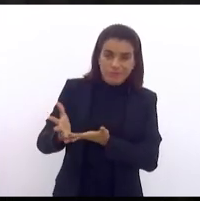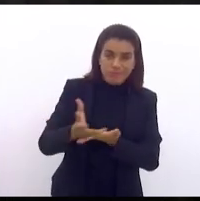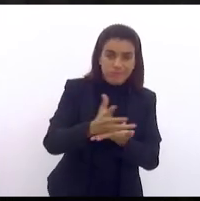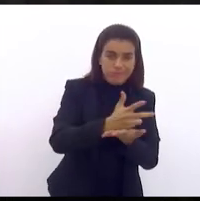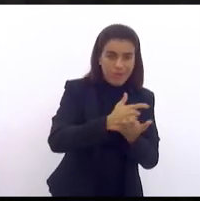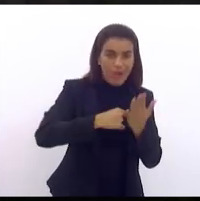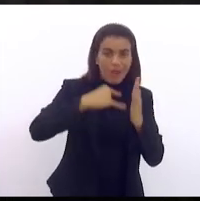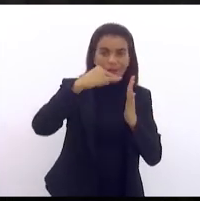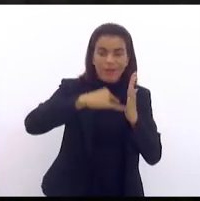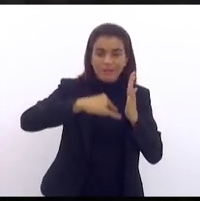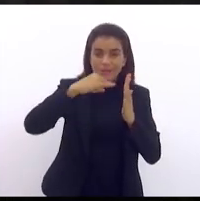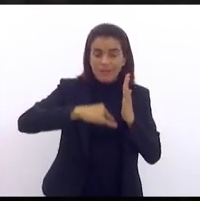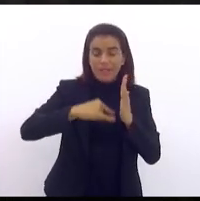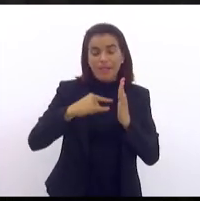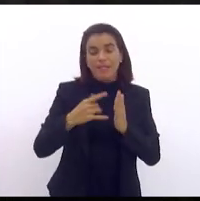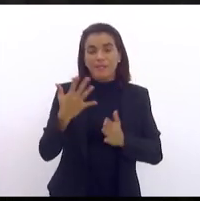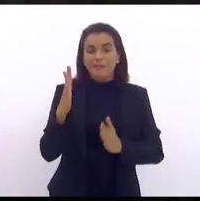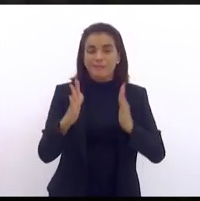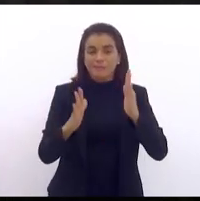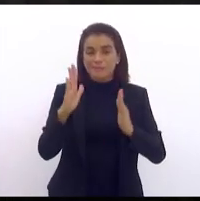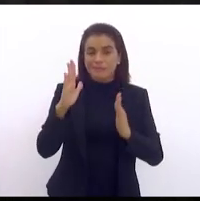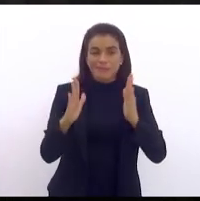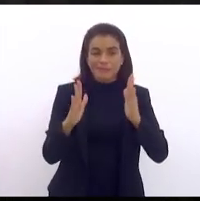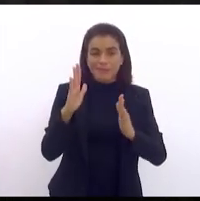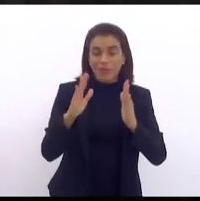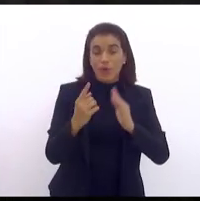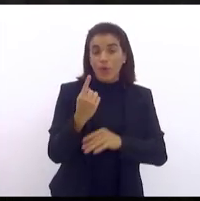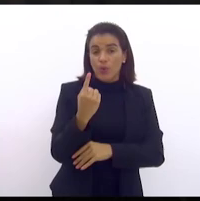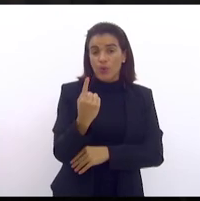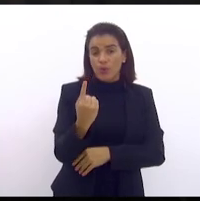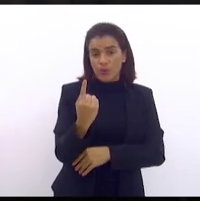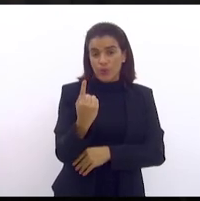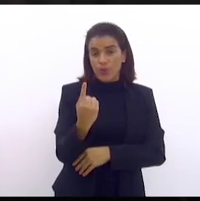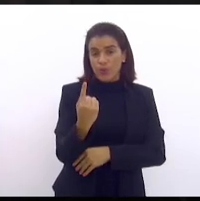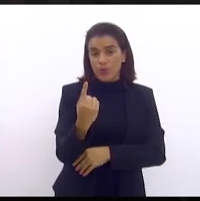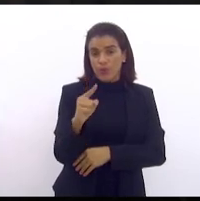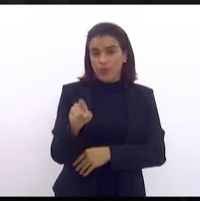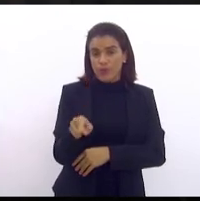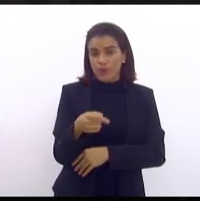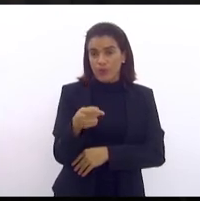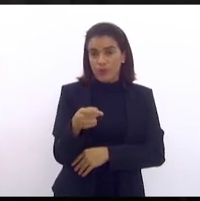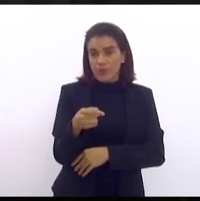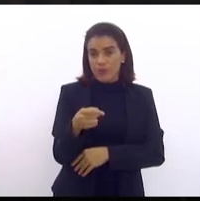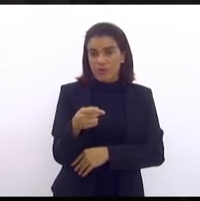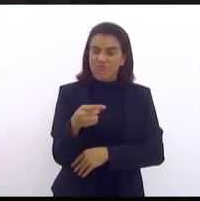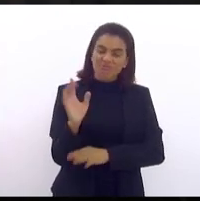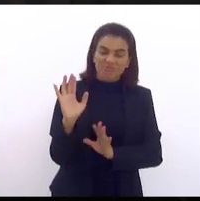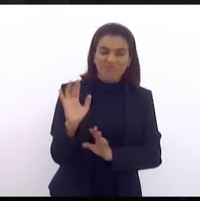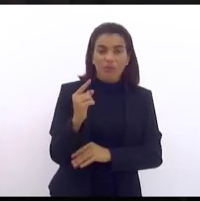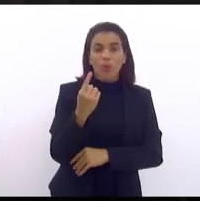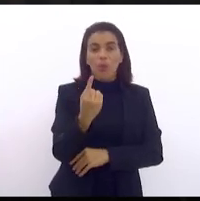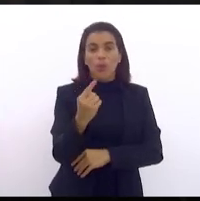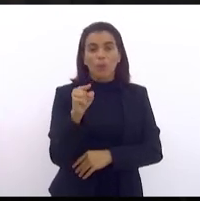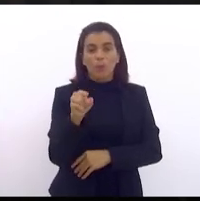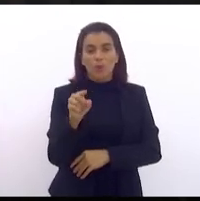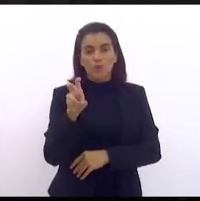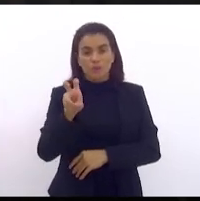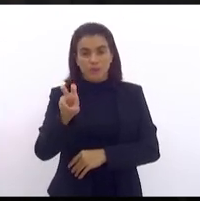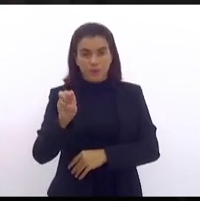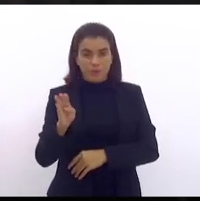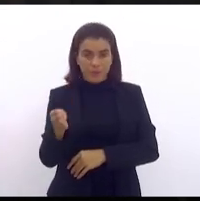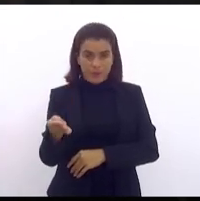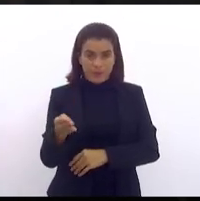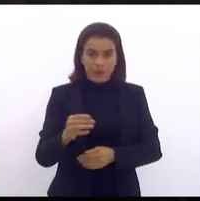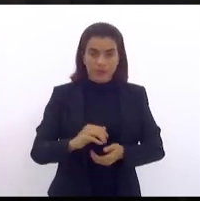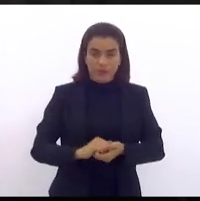2024 é de aproximadamente 1 V vou arredondar 1.5 bilhões de